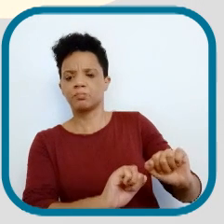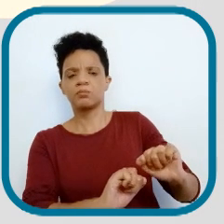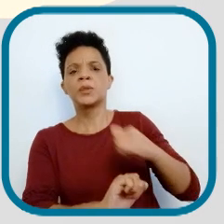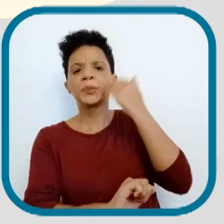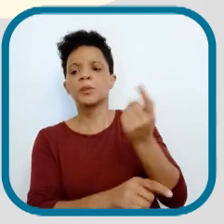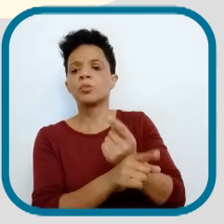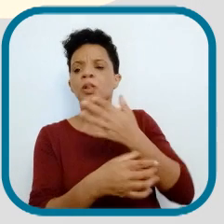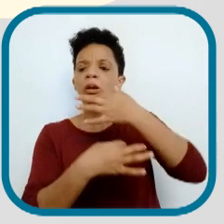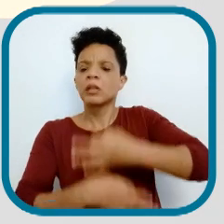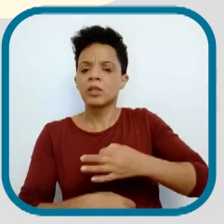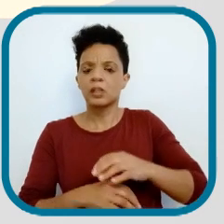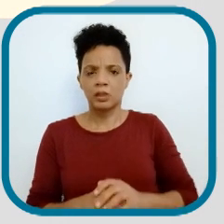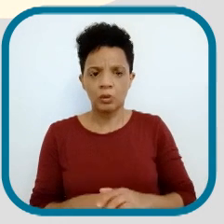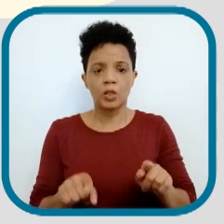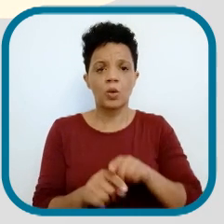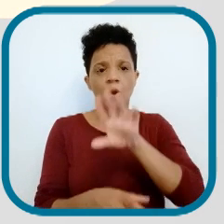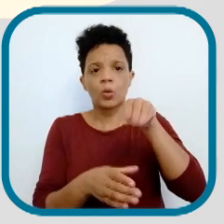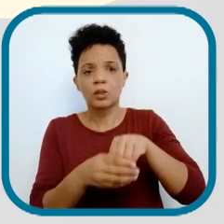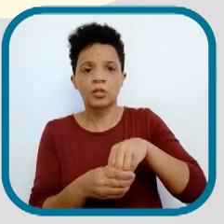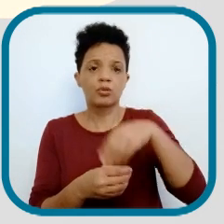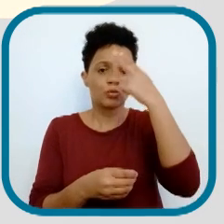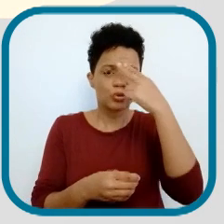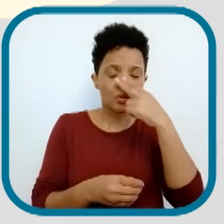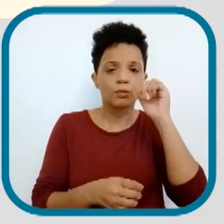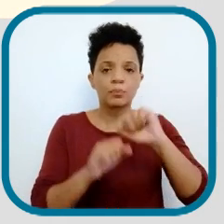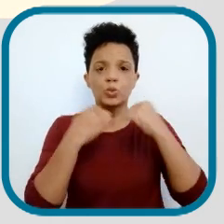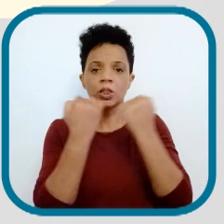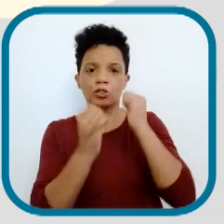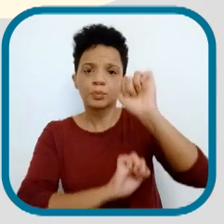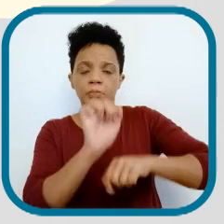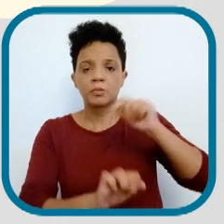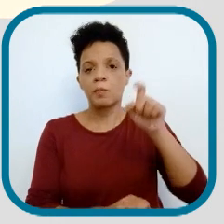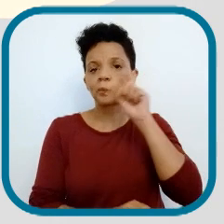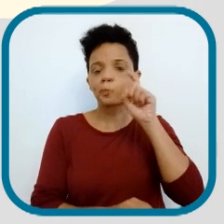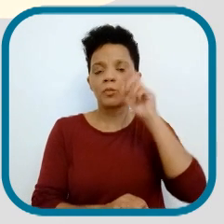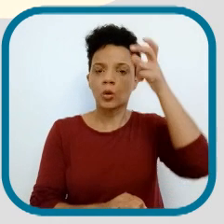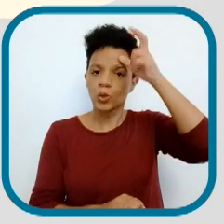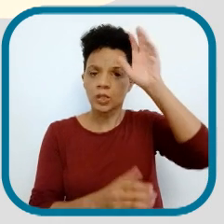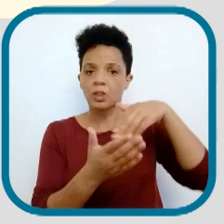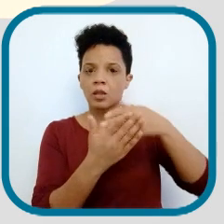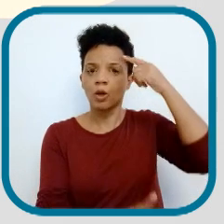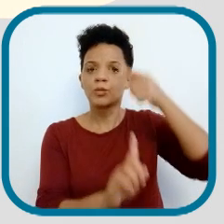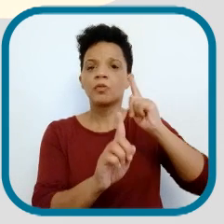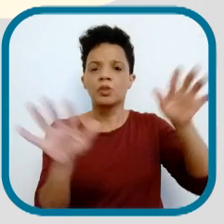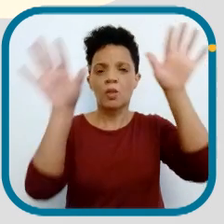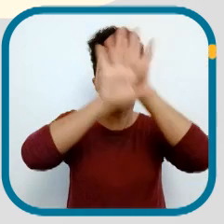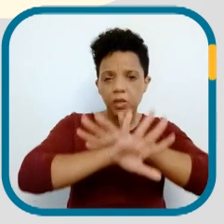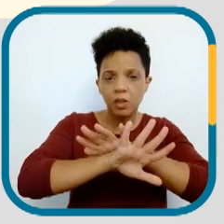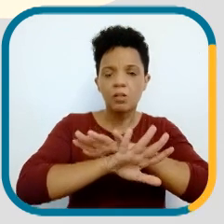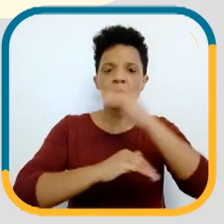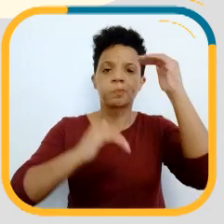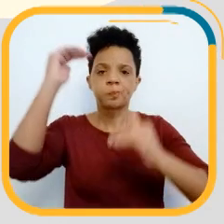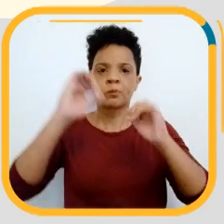quem rejeite a meritocracia. Acreditam que não se adequou ao contexto histórico das sociedades. Além disso, defendem que este conceito serve apenas